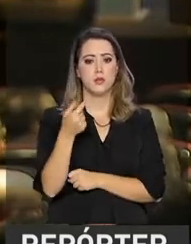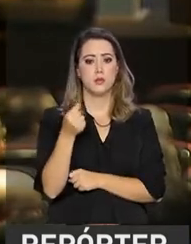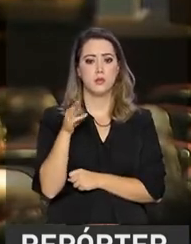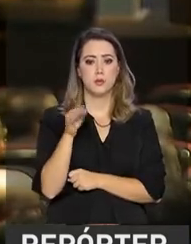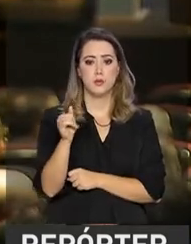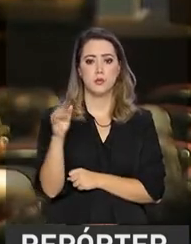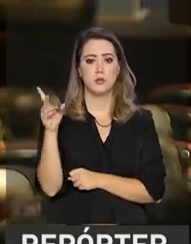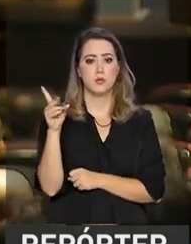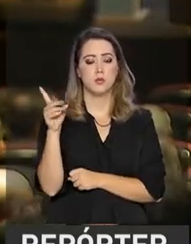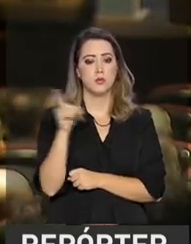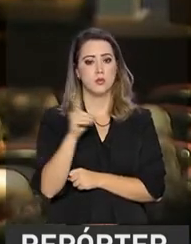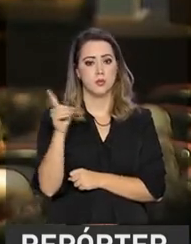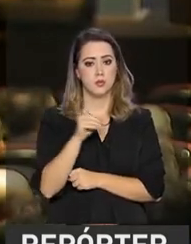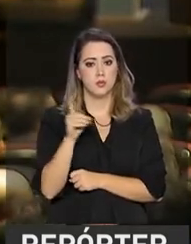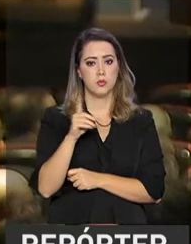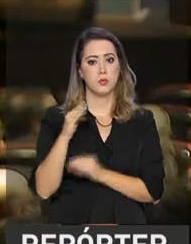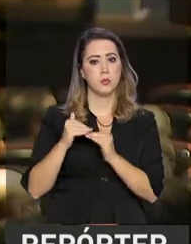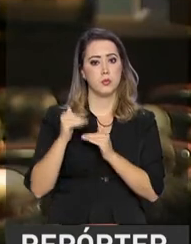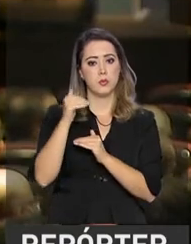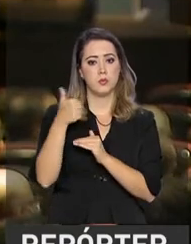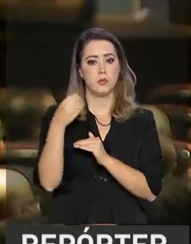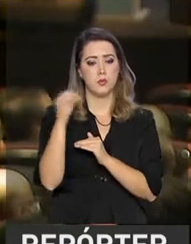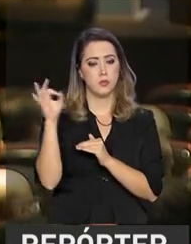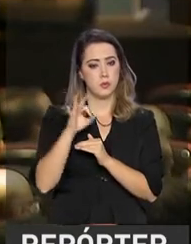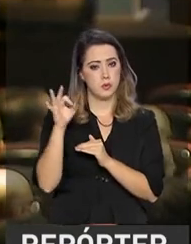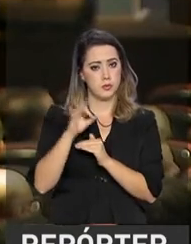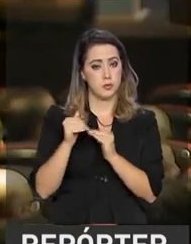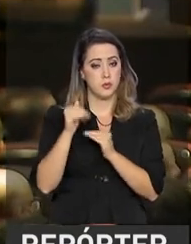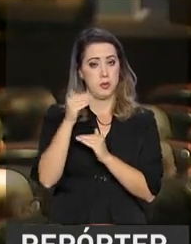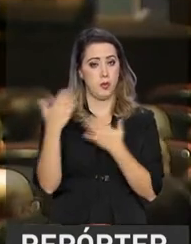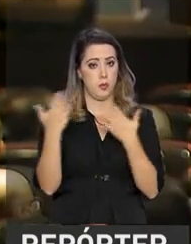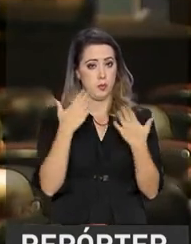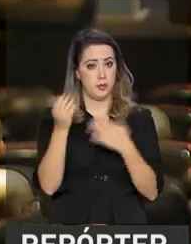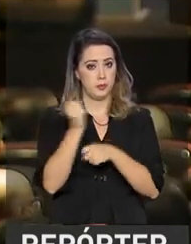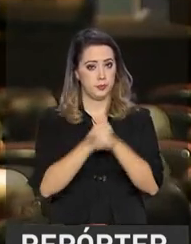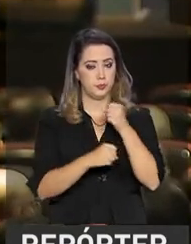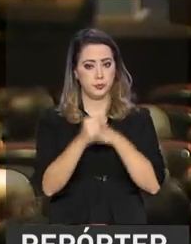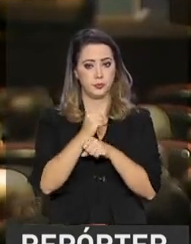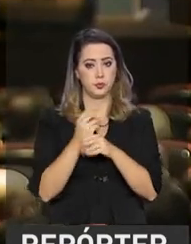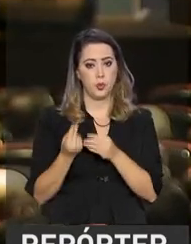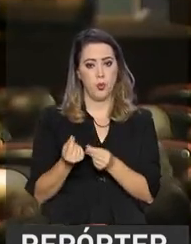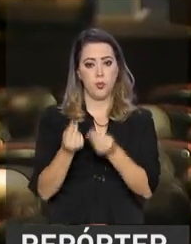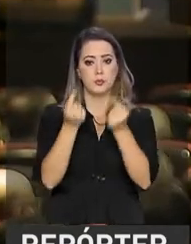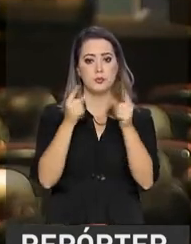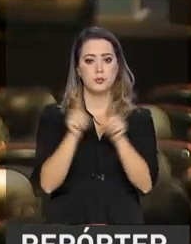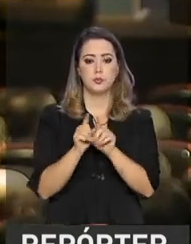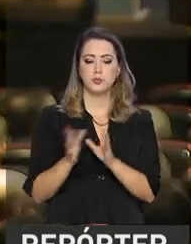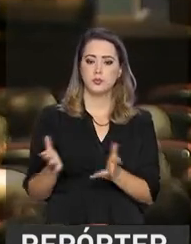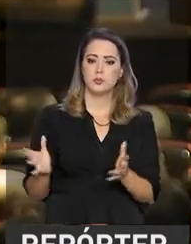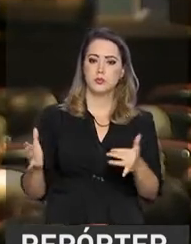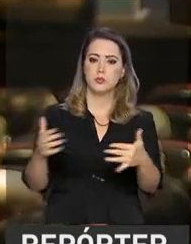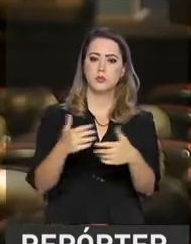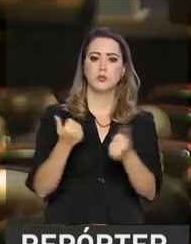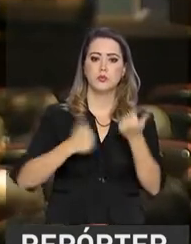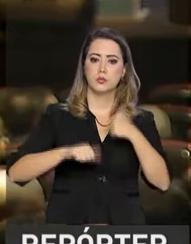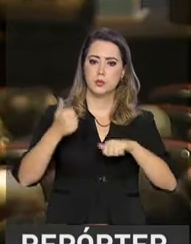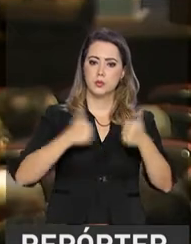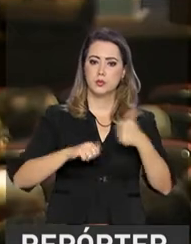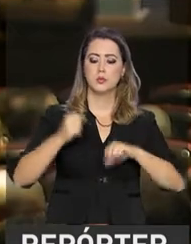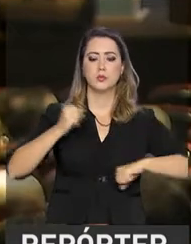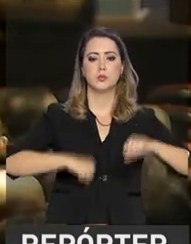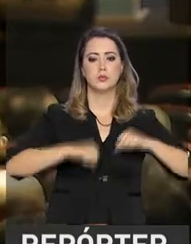cerca de 10% maior que o registrado em 2016 a maior parte desse valor está na produção de químicos de uso industrial